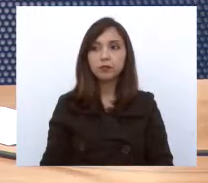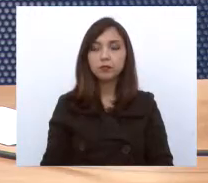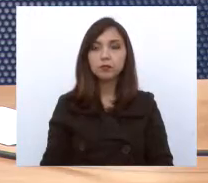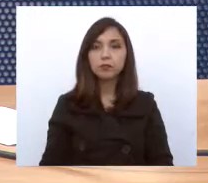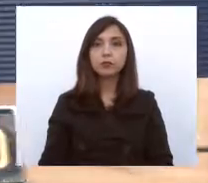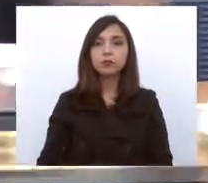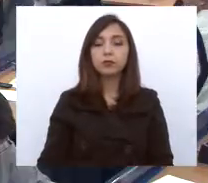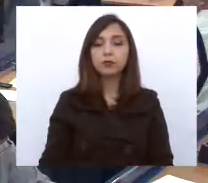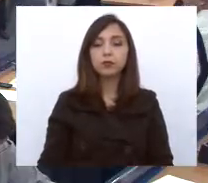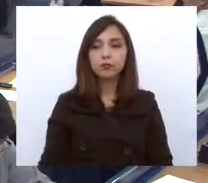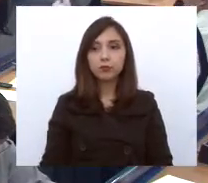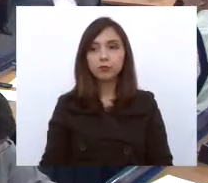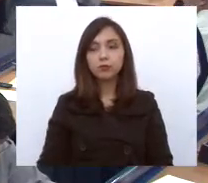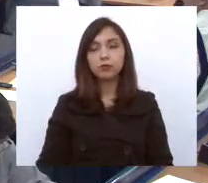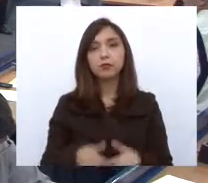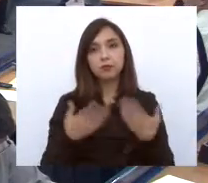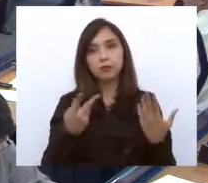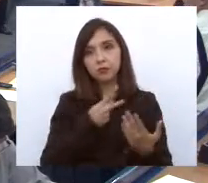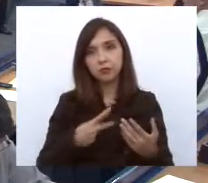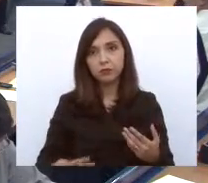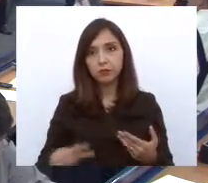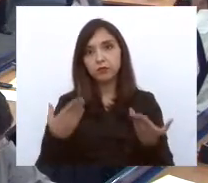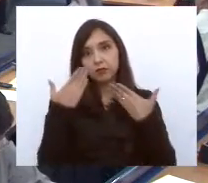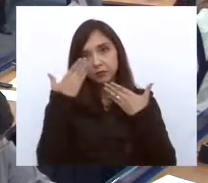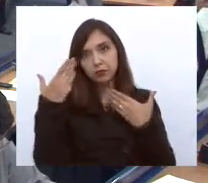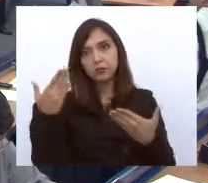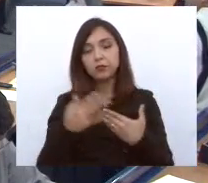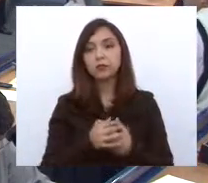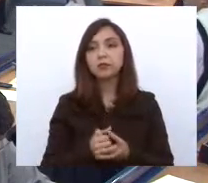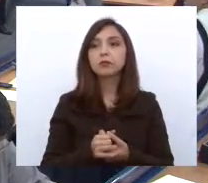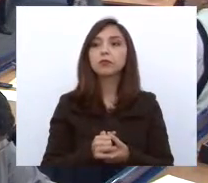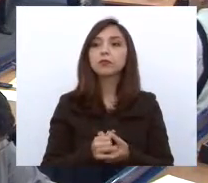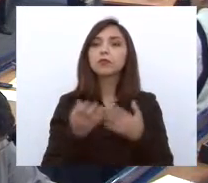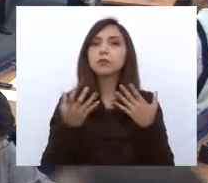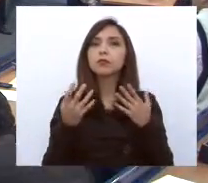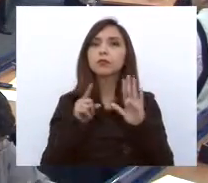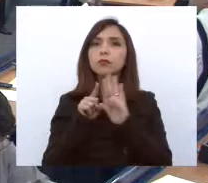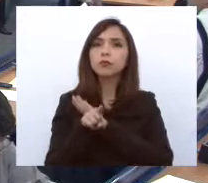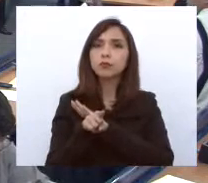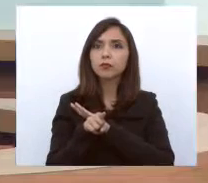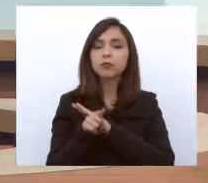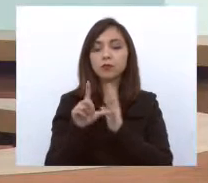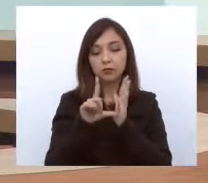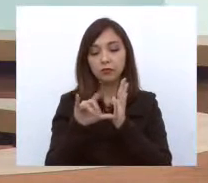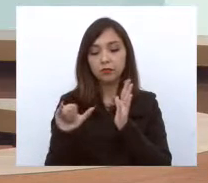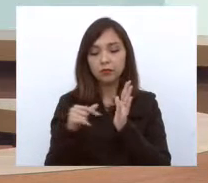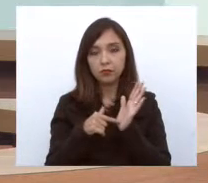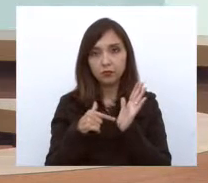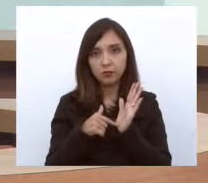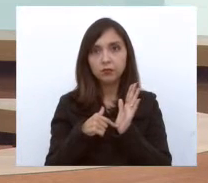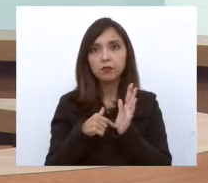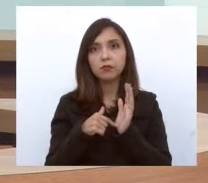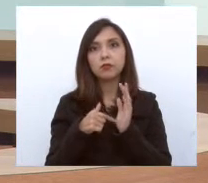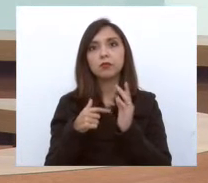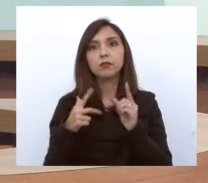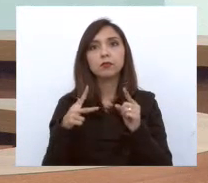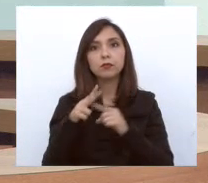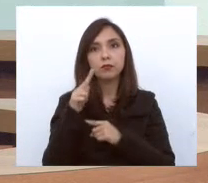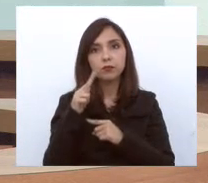presidente, vou agradecer ao senhor e ao presidente. Eu queria questionar o seguinte, senhor presidente. Essa lei, ela foi